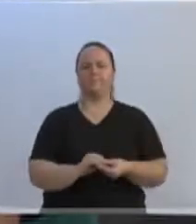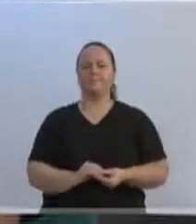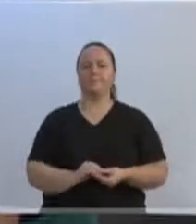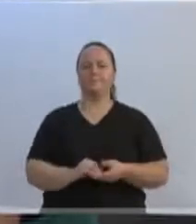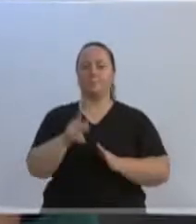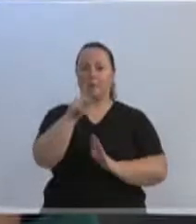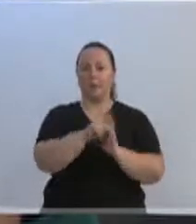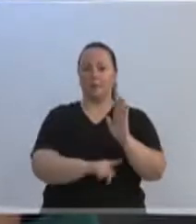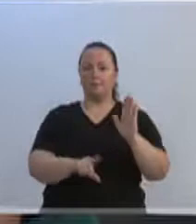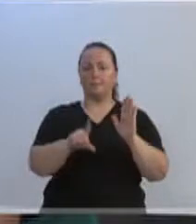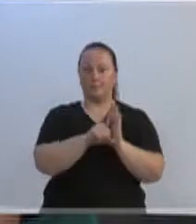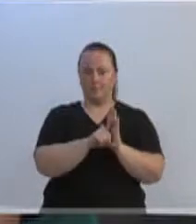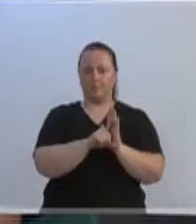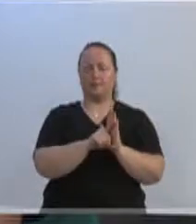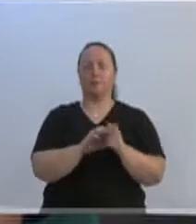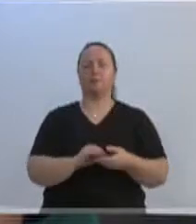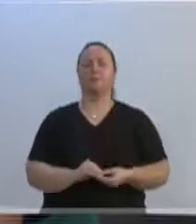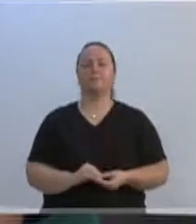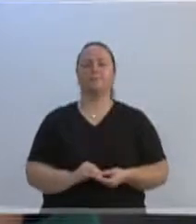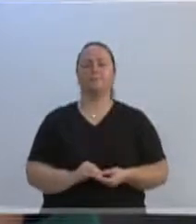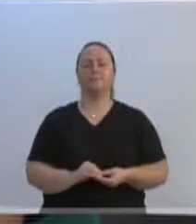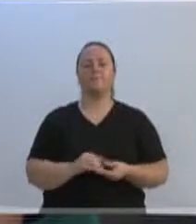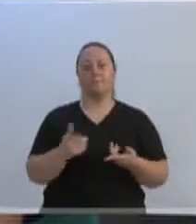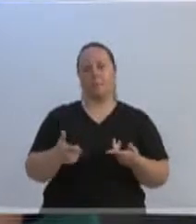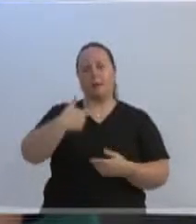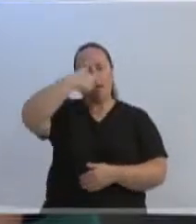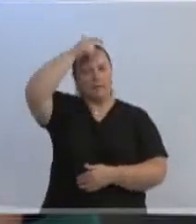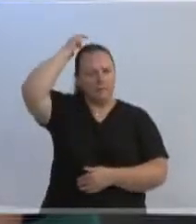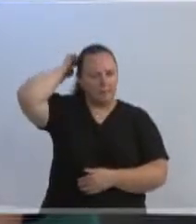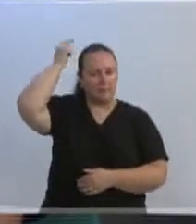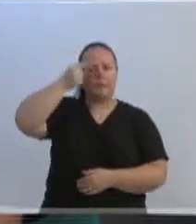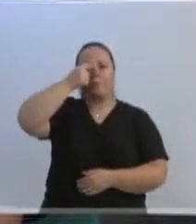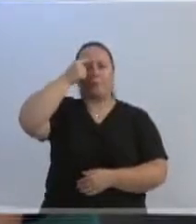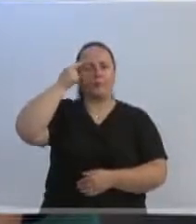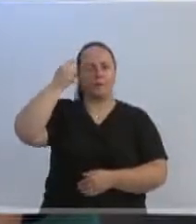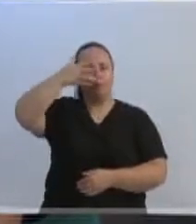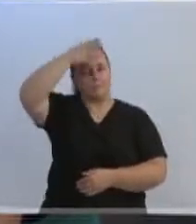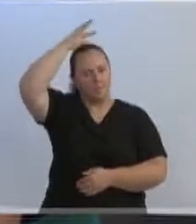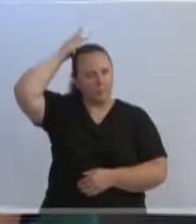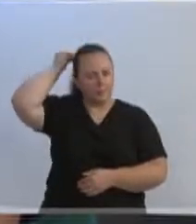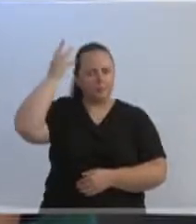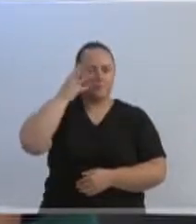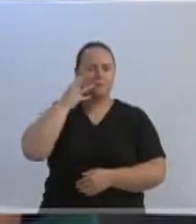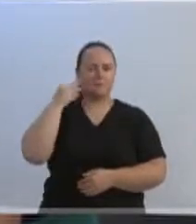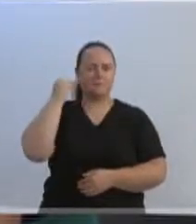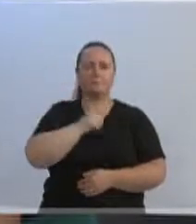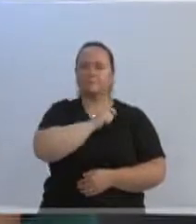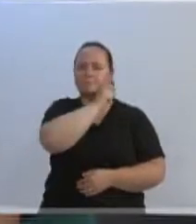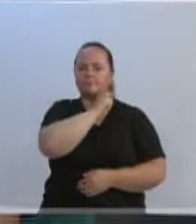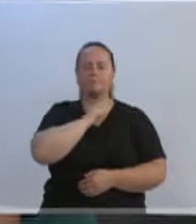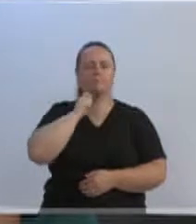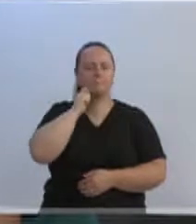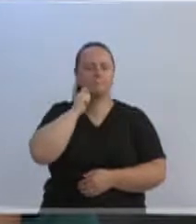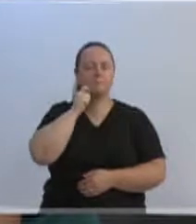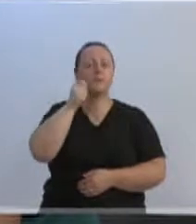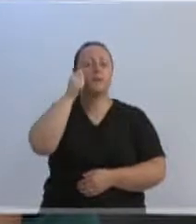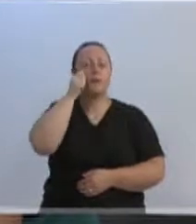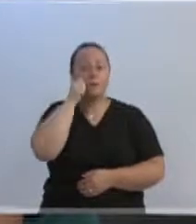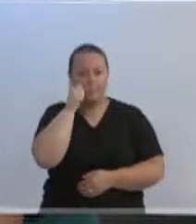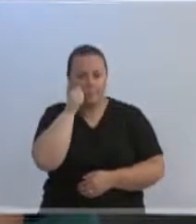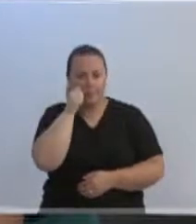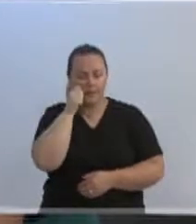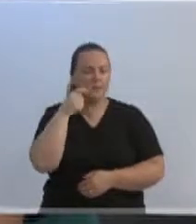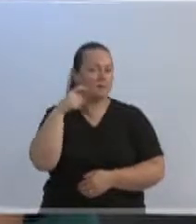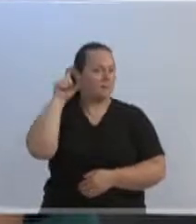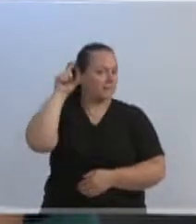adriano pereira de souza vitor alexandre matias alexandre caminha almir vieira bruno cunha e